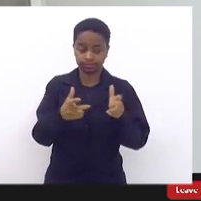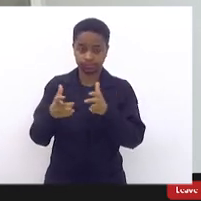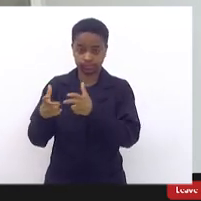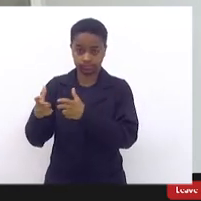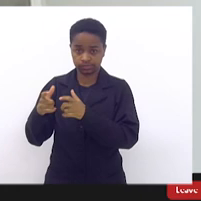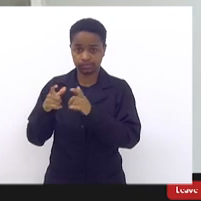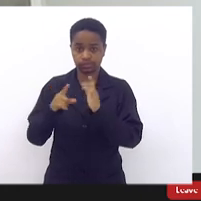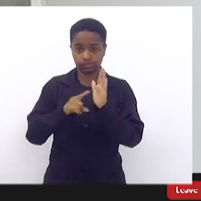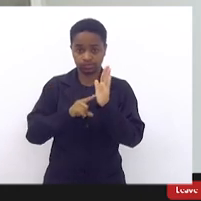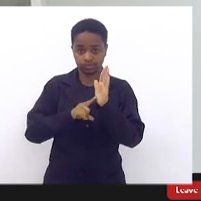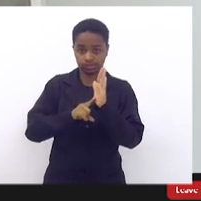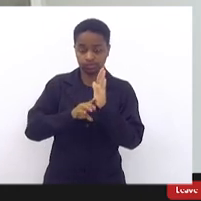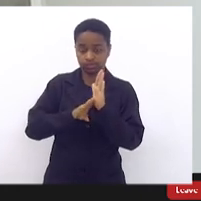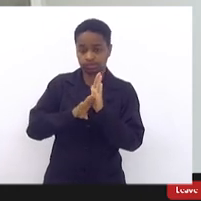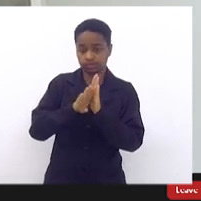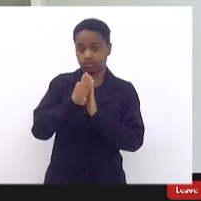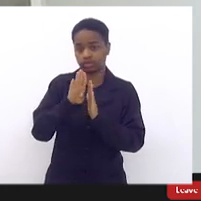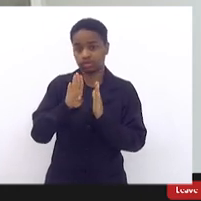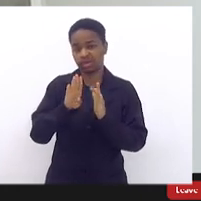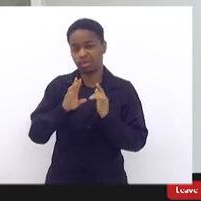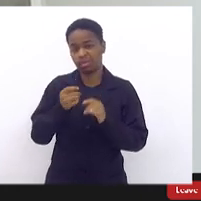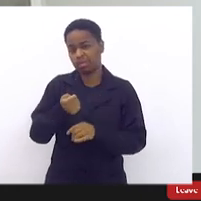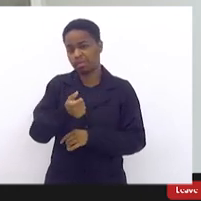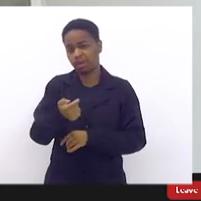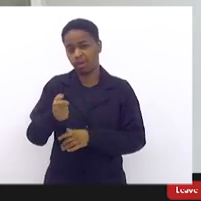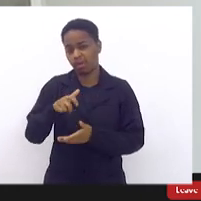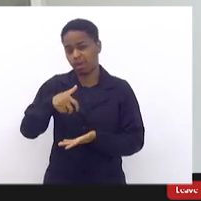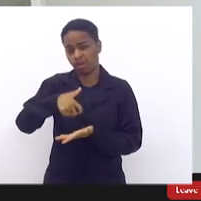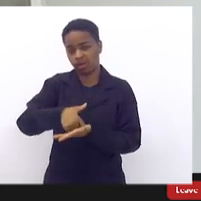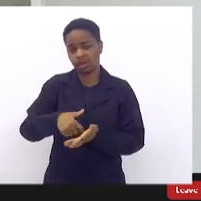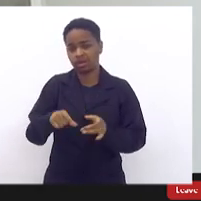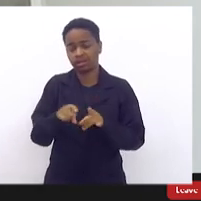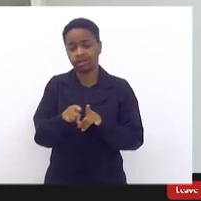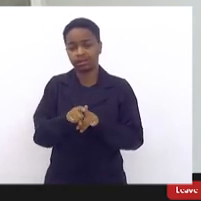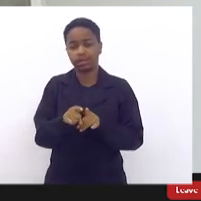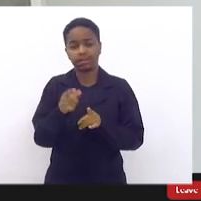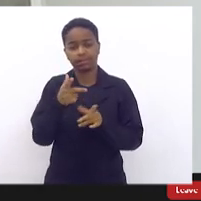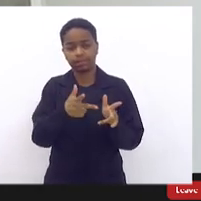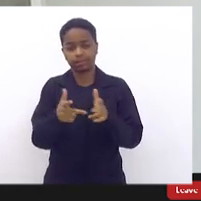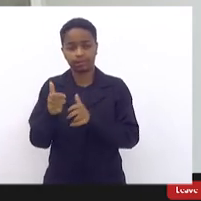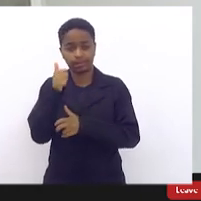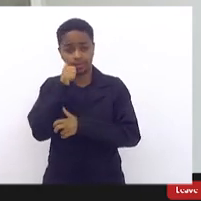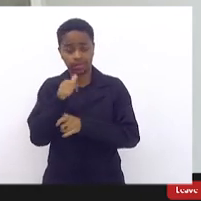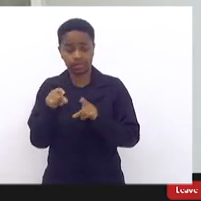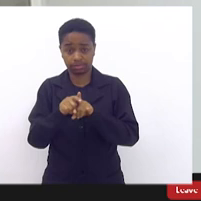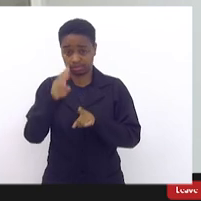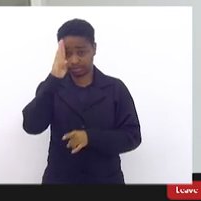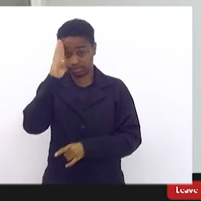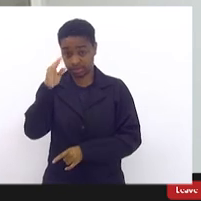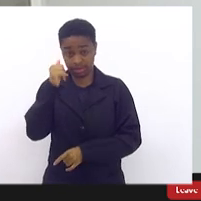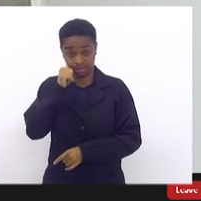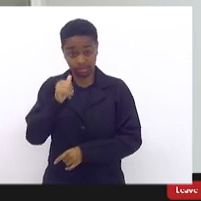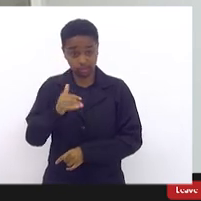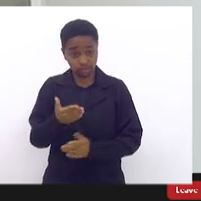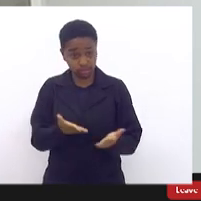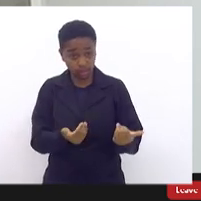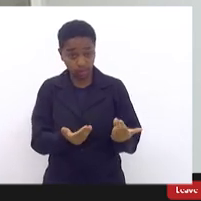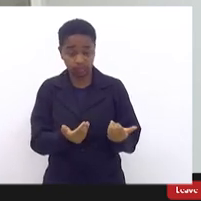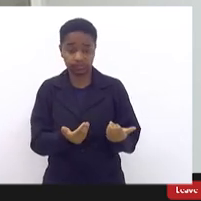são levados mesmo para a polícia são muito poucos, e a disseminação de imagens íntimas de mulheres, principalmente de meninas, é uma epidemia,